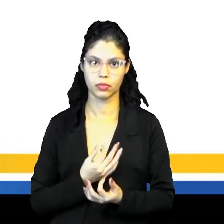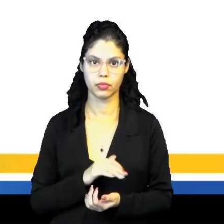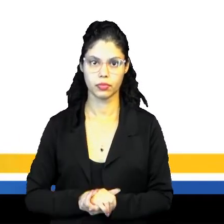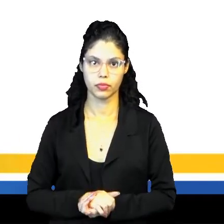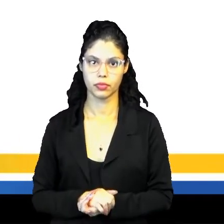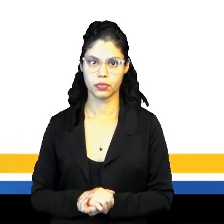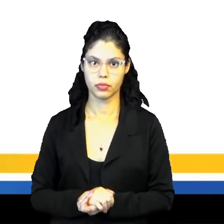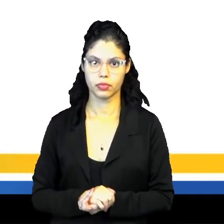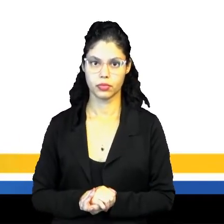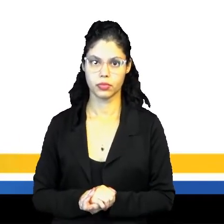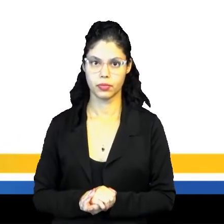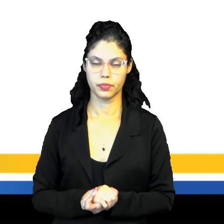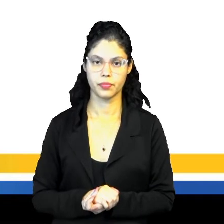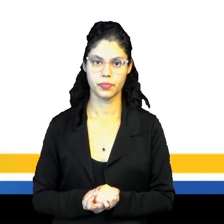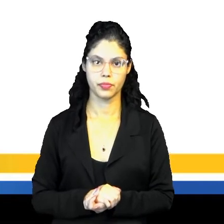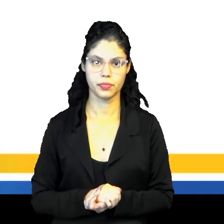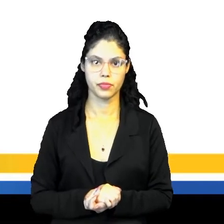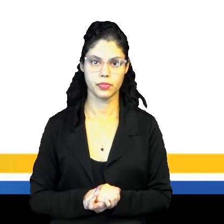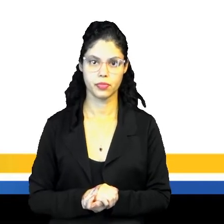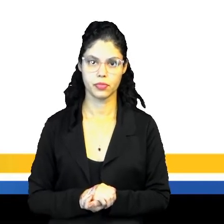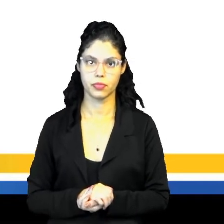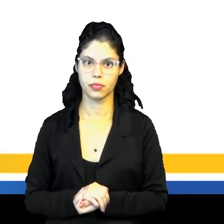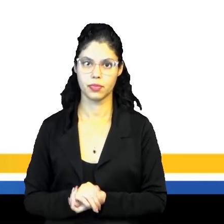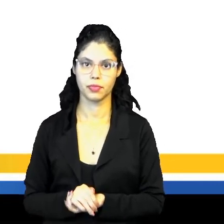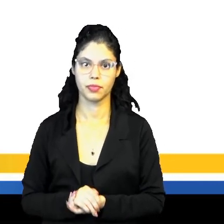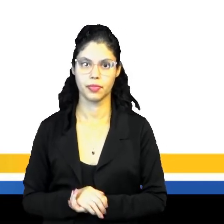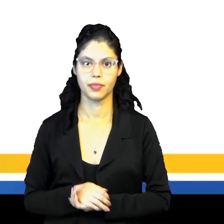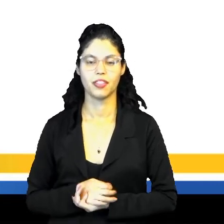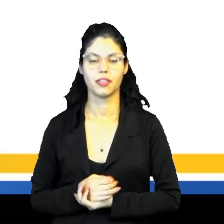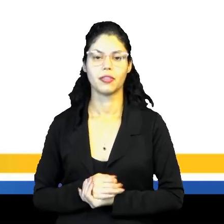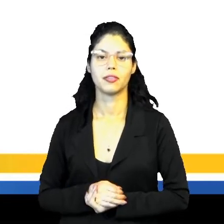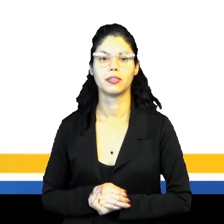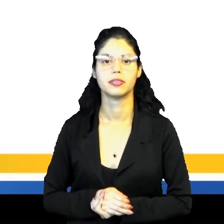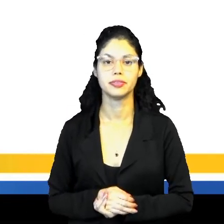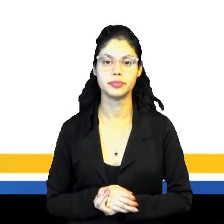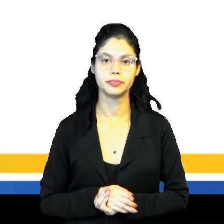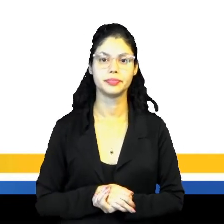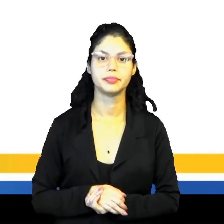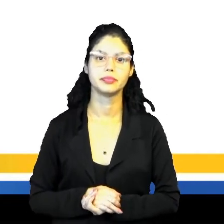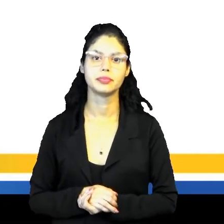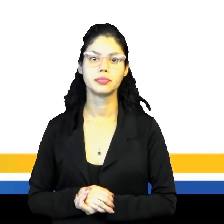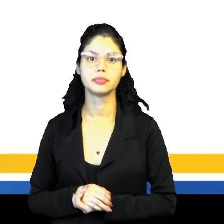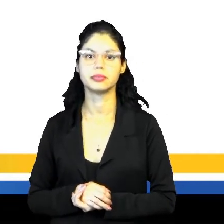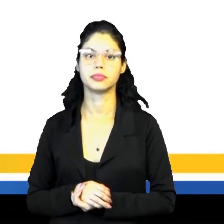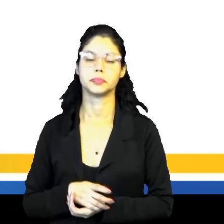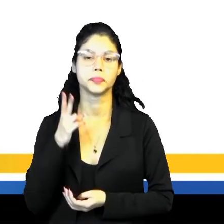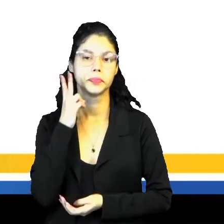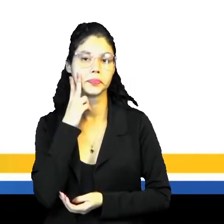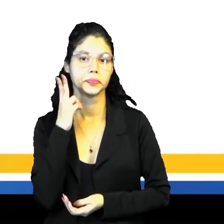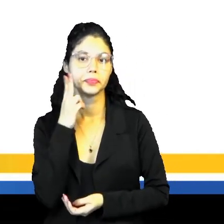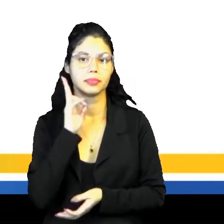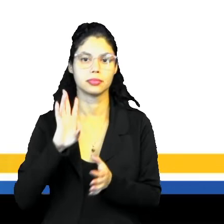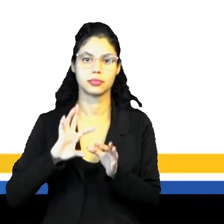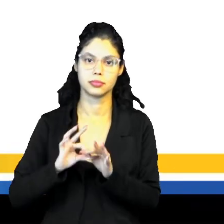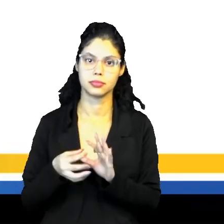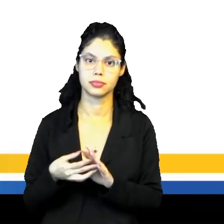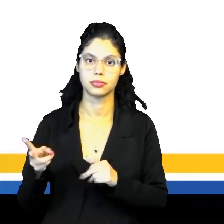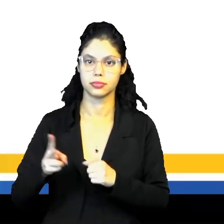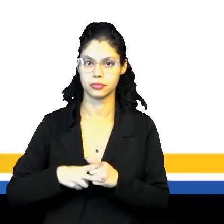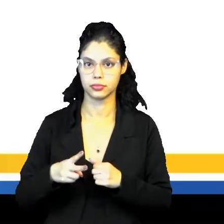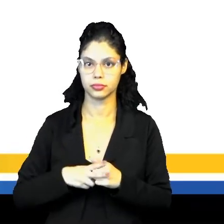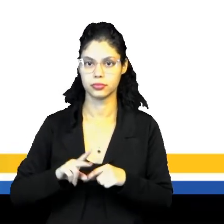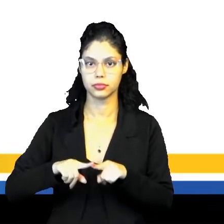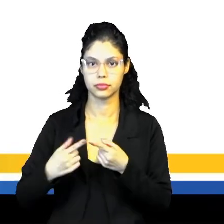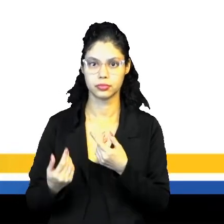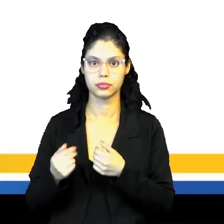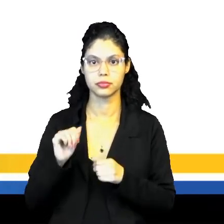Digo na frase combino, me gusta el vino tinto. Ou seja, o vinho aí foi utilizado num contexto não de verbo, né? Mas